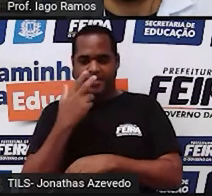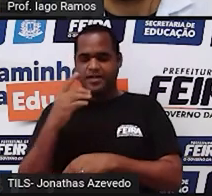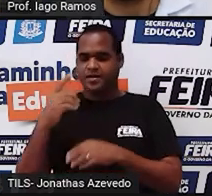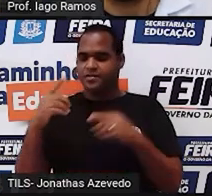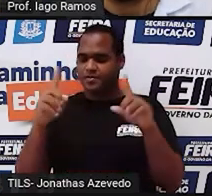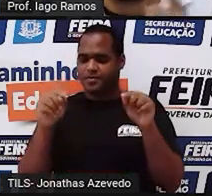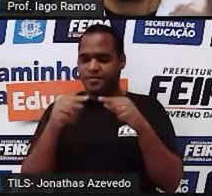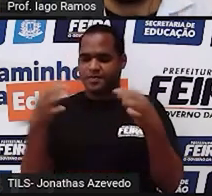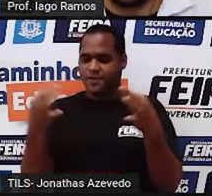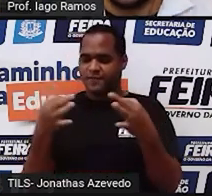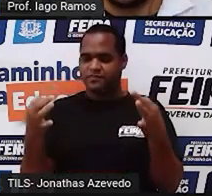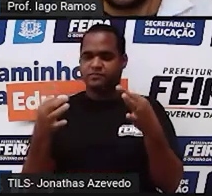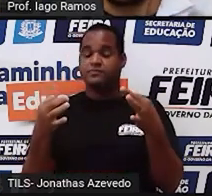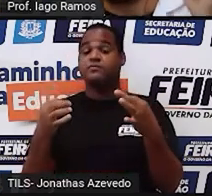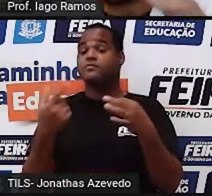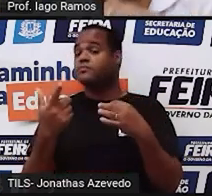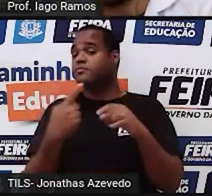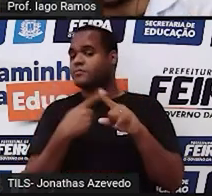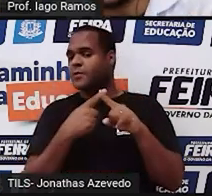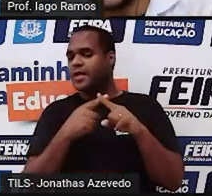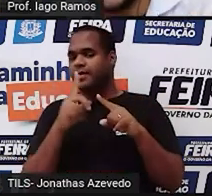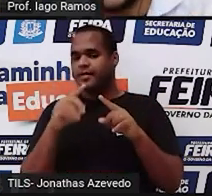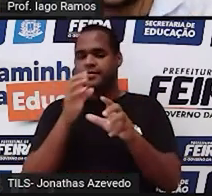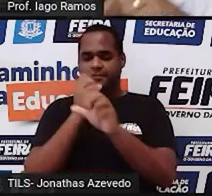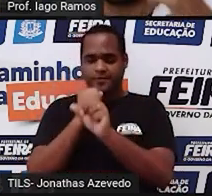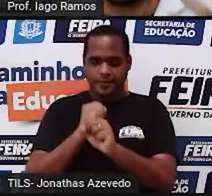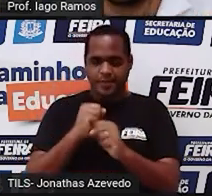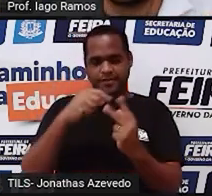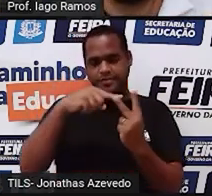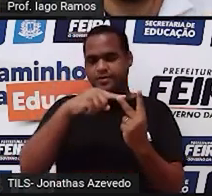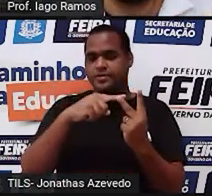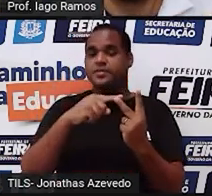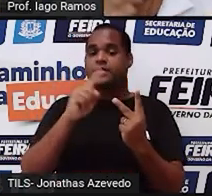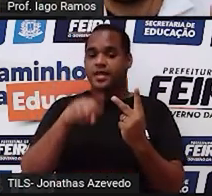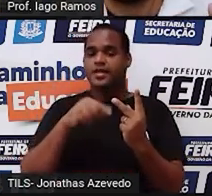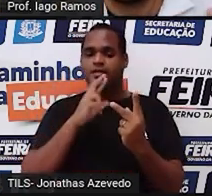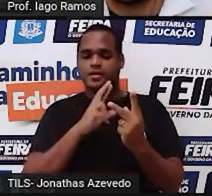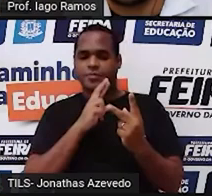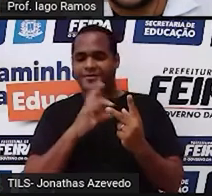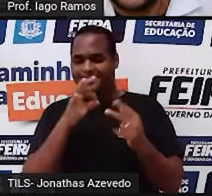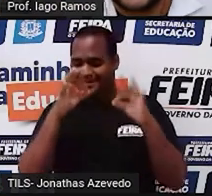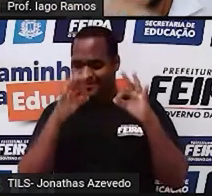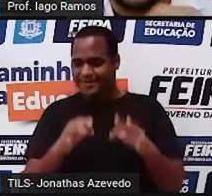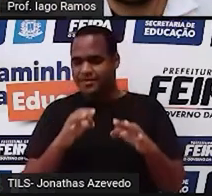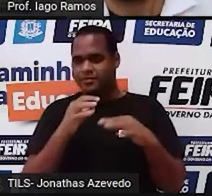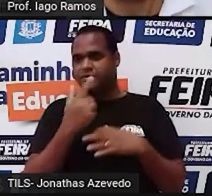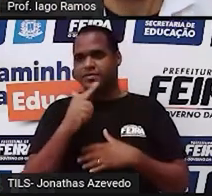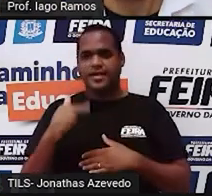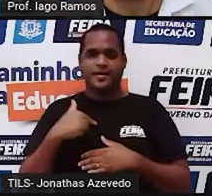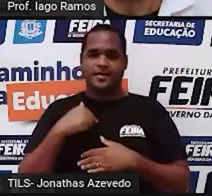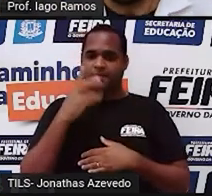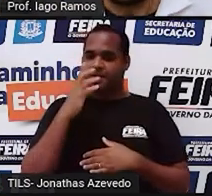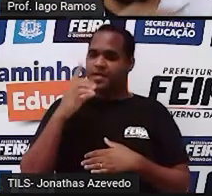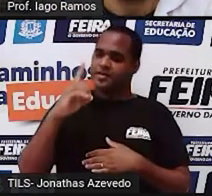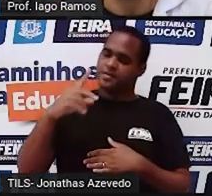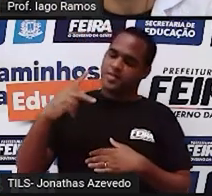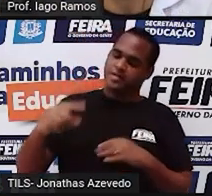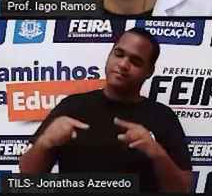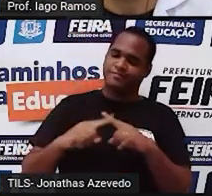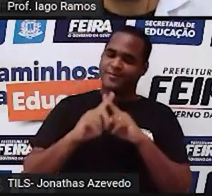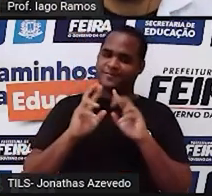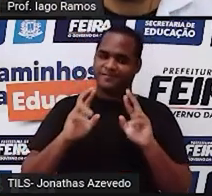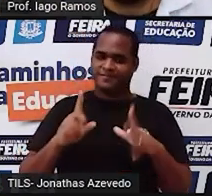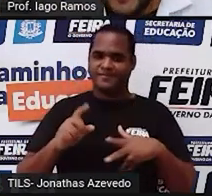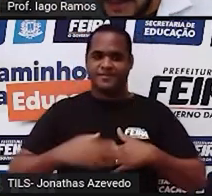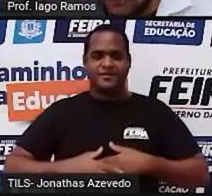são quadrados perfeitos porque calculando as raizes os resultados não são exatos são essas dias mas não